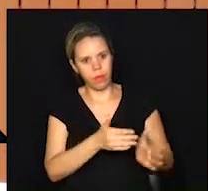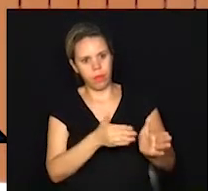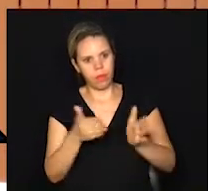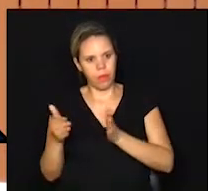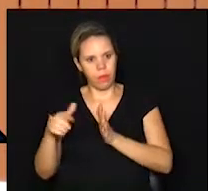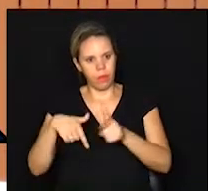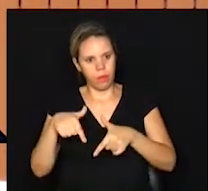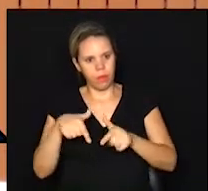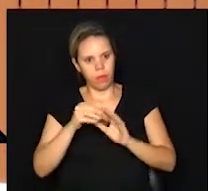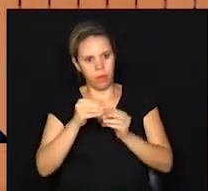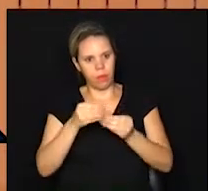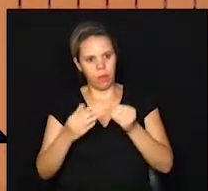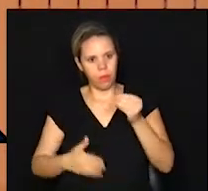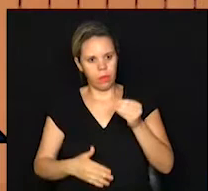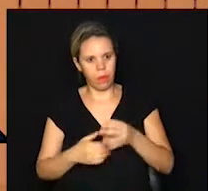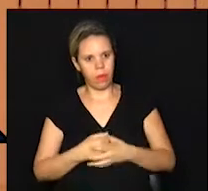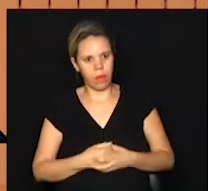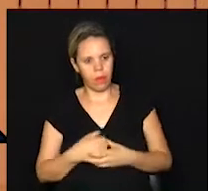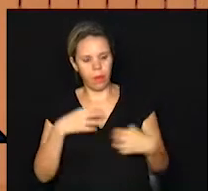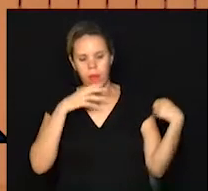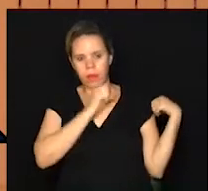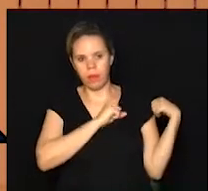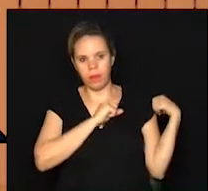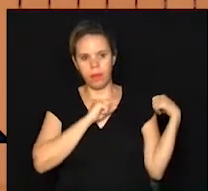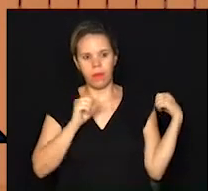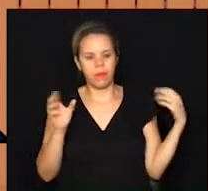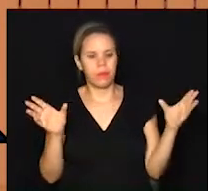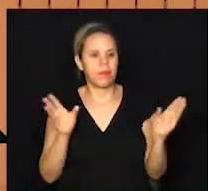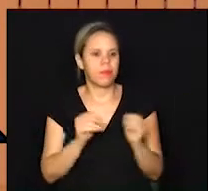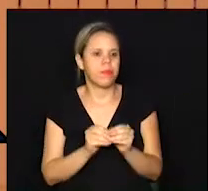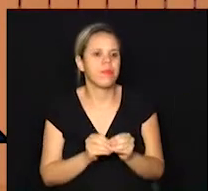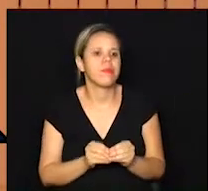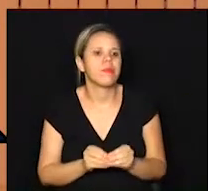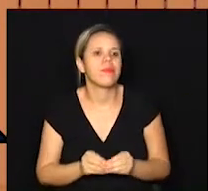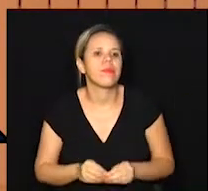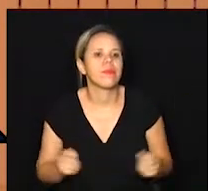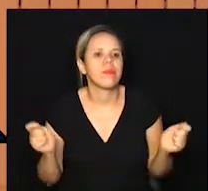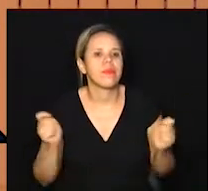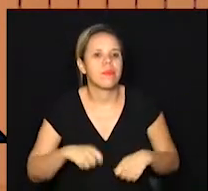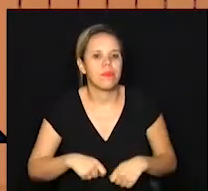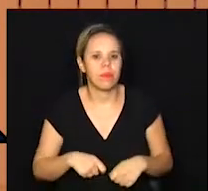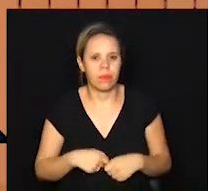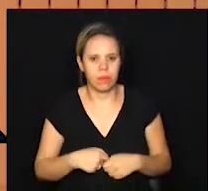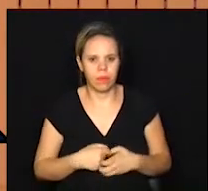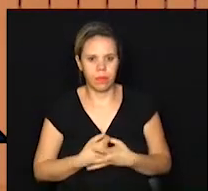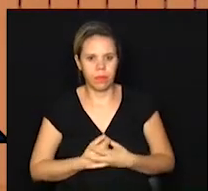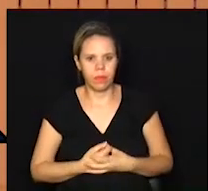pauta, muito rapidamente poder